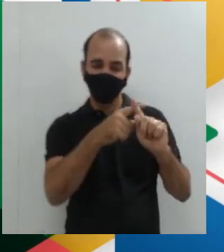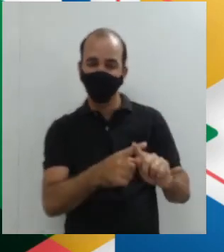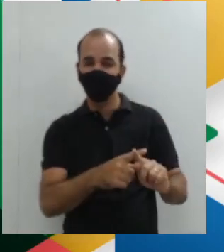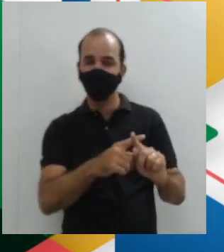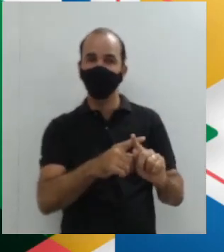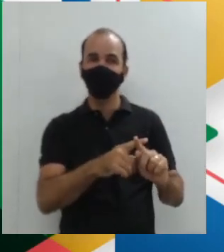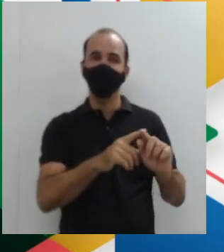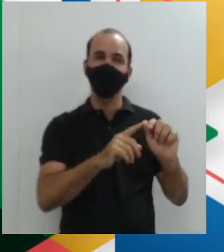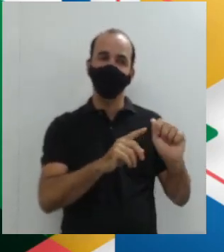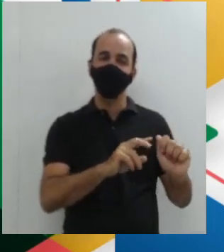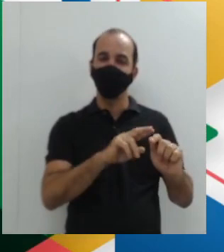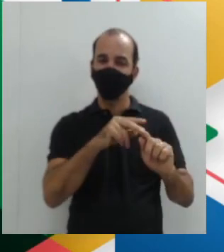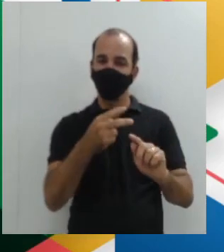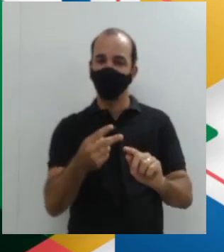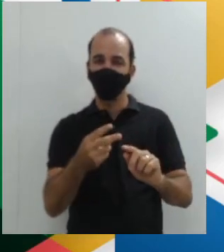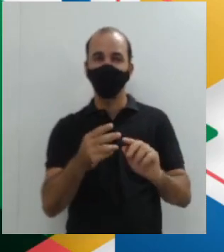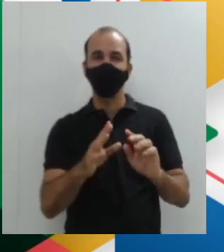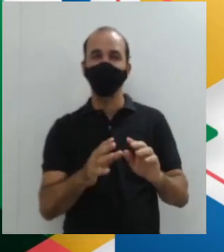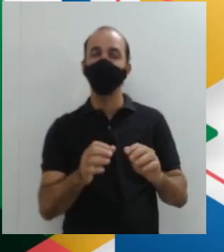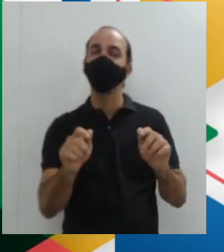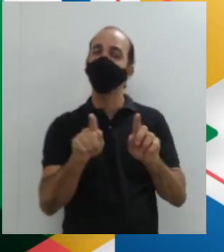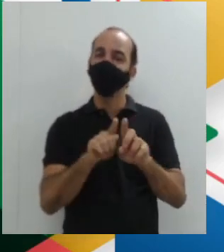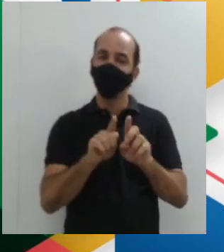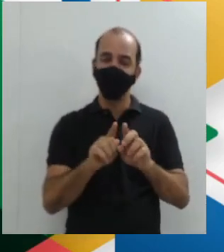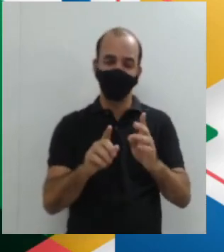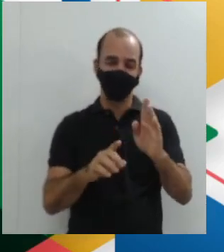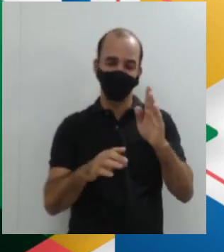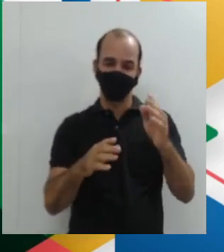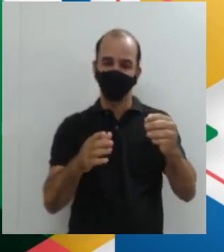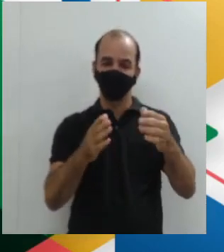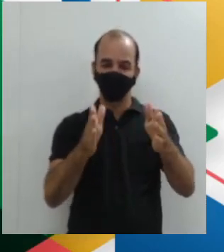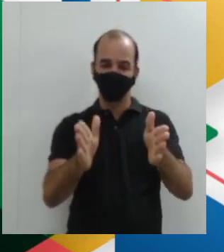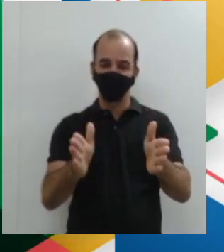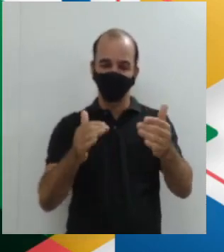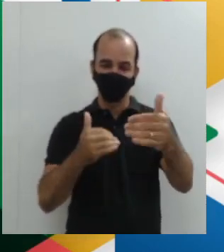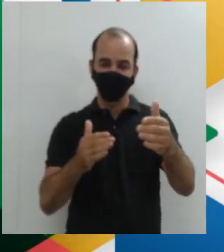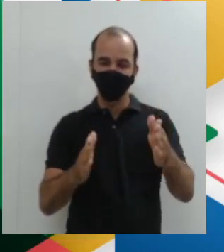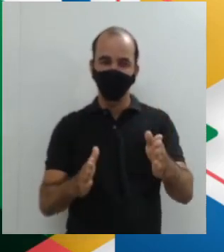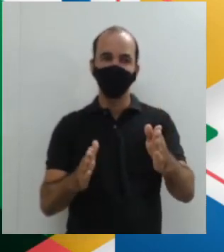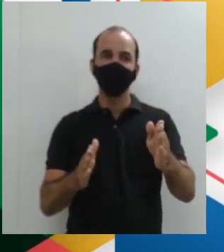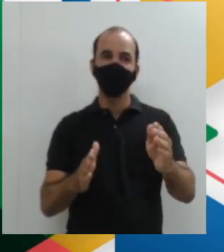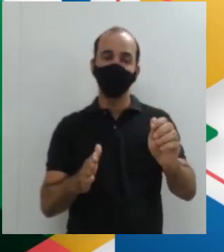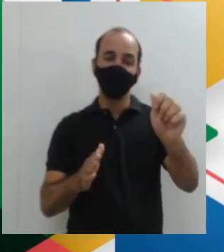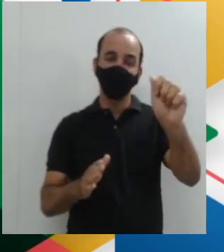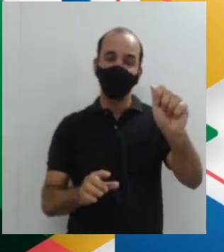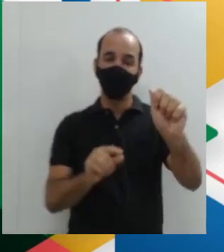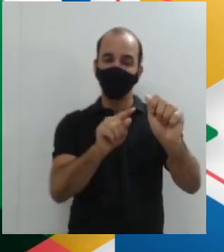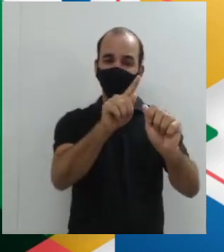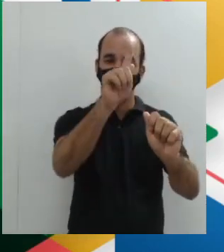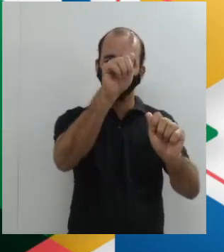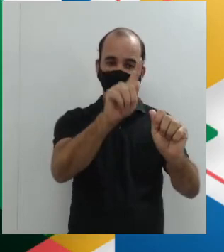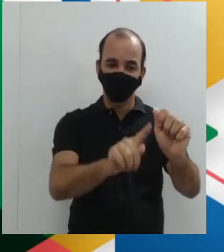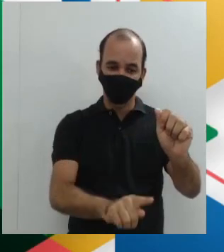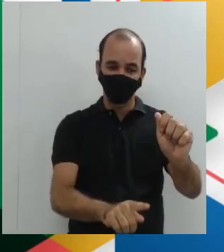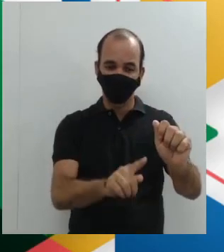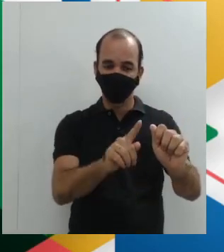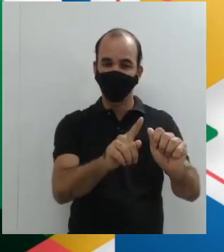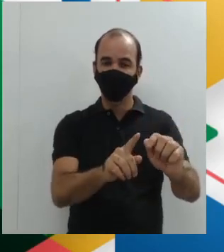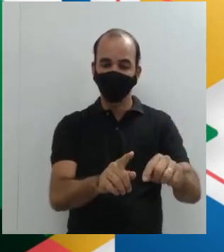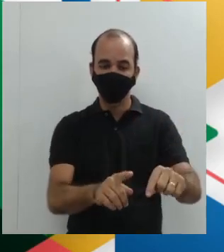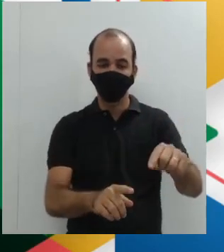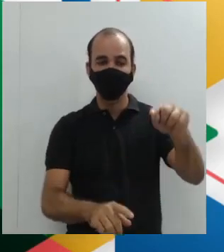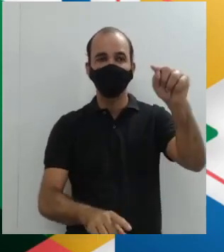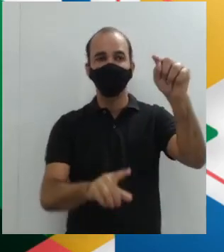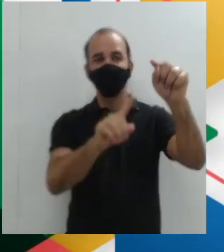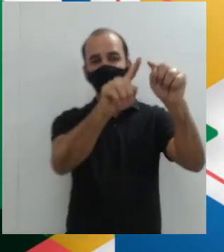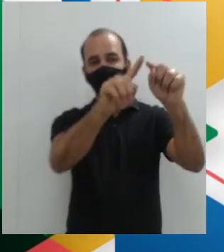para calcular o Dzão, olha o triângulo verde, vou fazer o teorema de Pitágoras de novo. E no teorema de Pitágoras eu tenho D ao quadrado igual